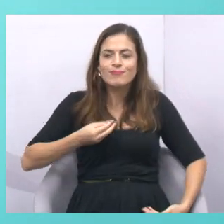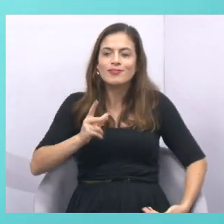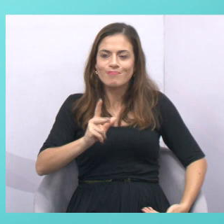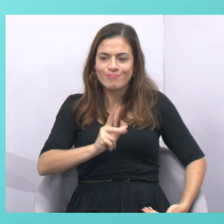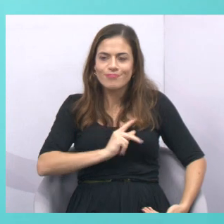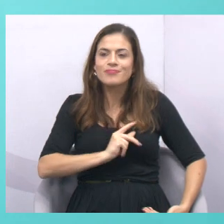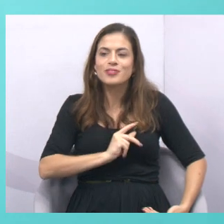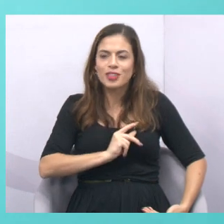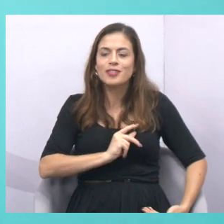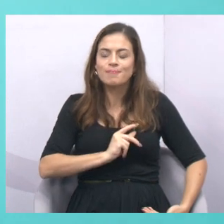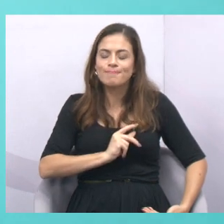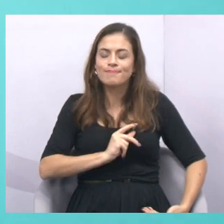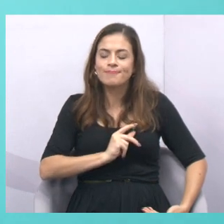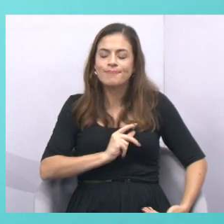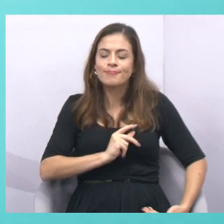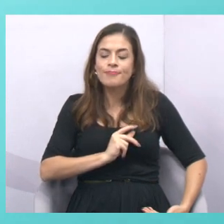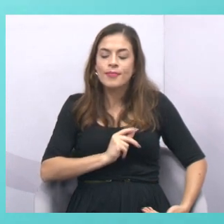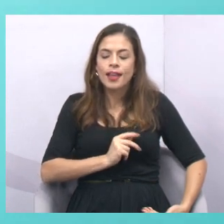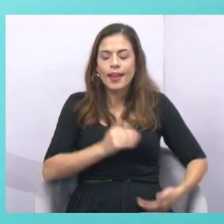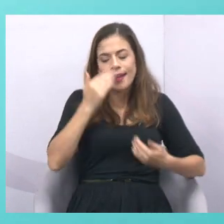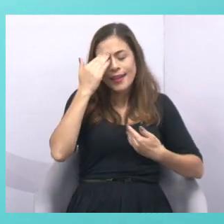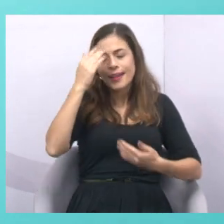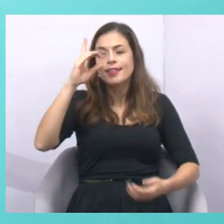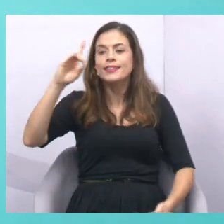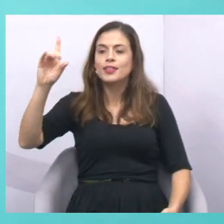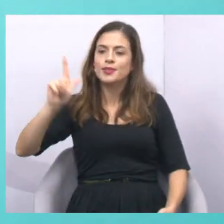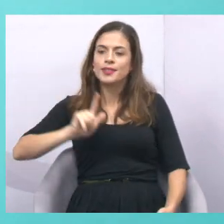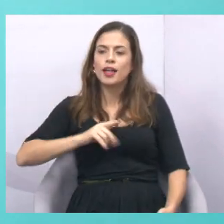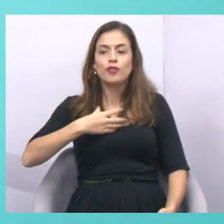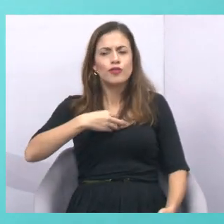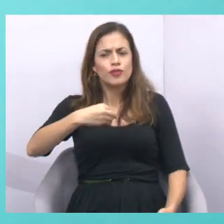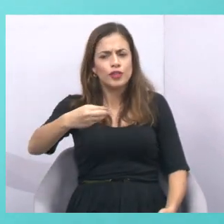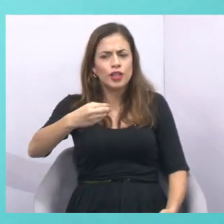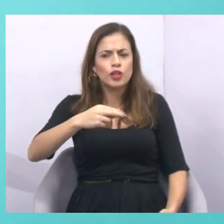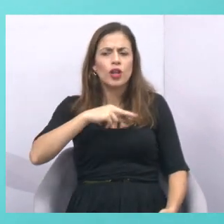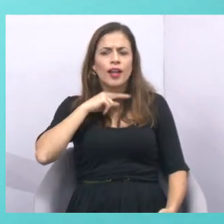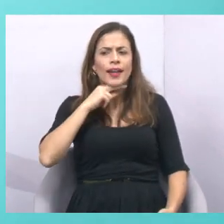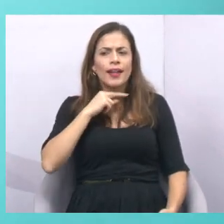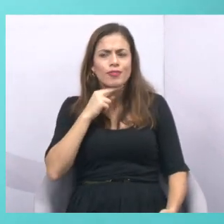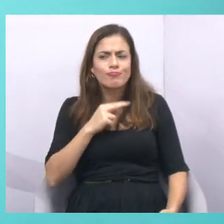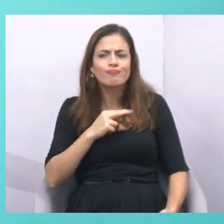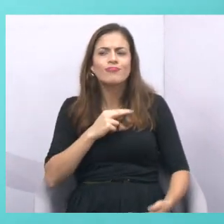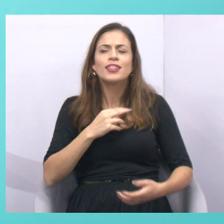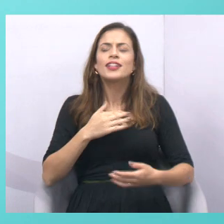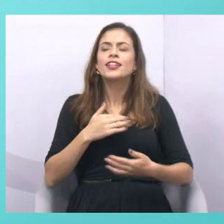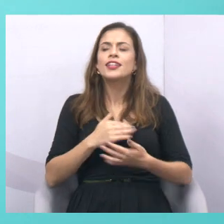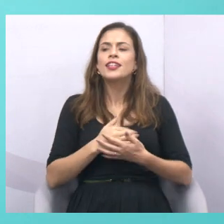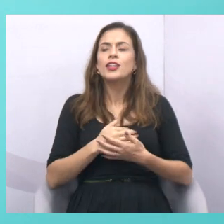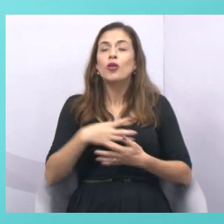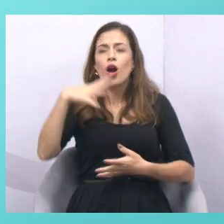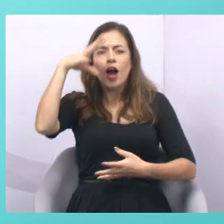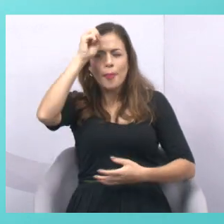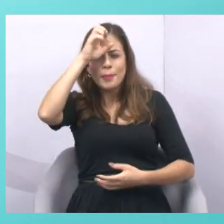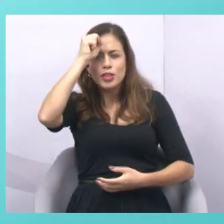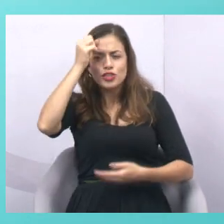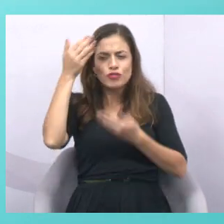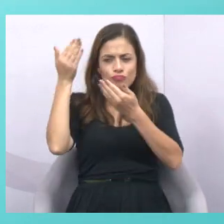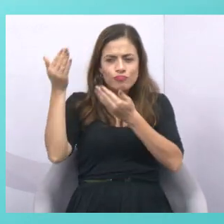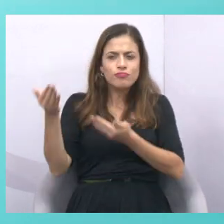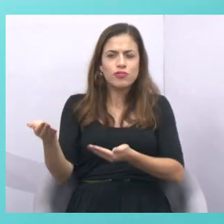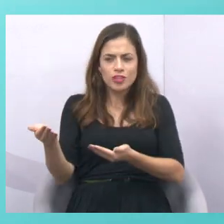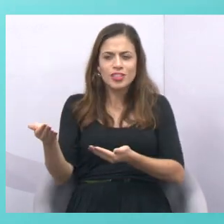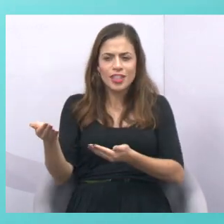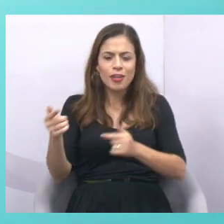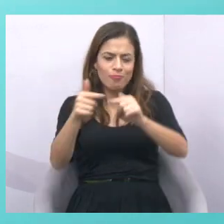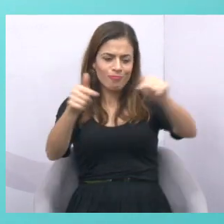graças a Deus, eu tenho meus filhos, tenho meus netos. E muito do que eu aprendi com você dentro